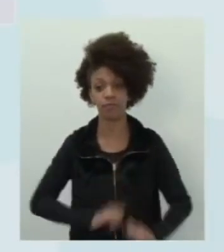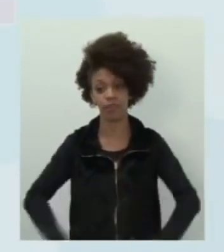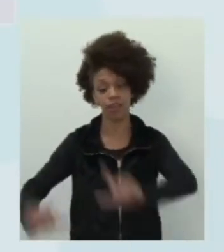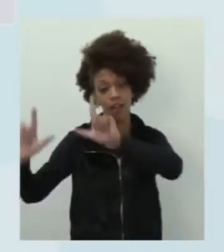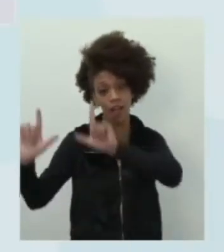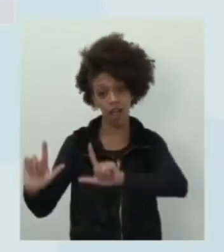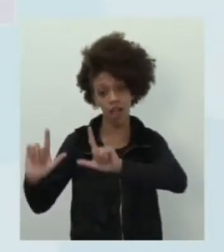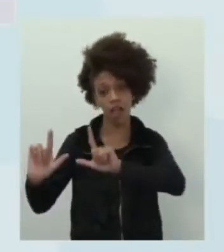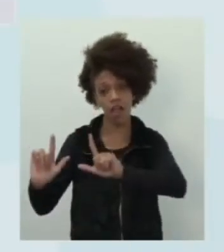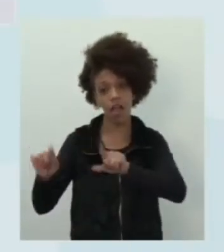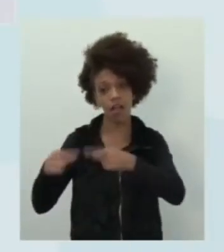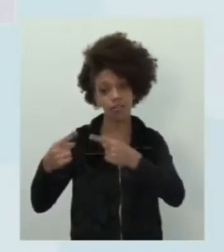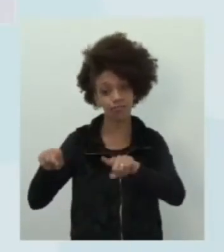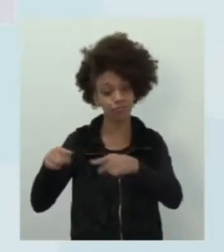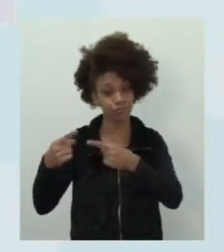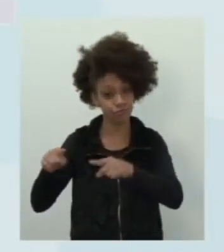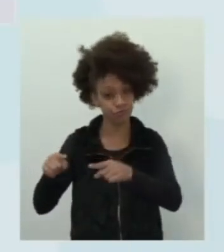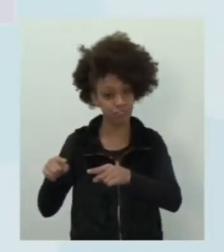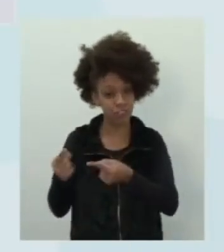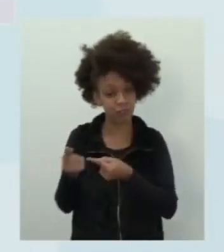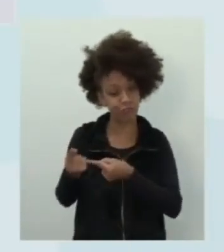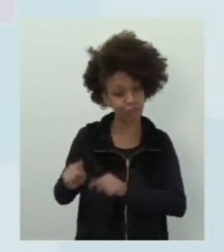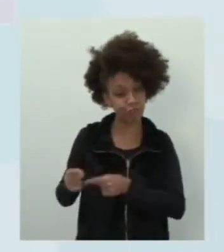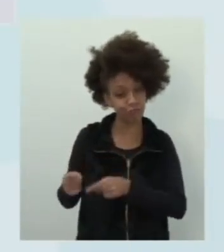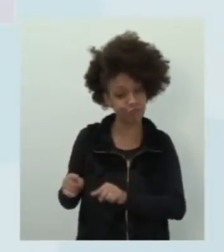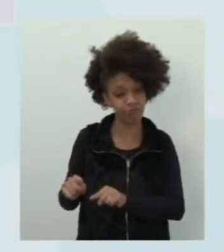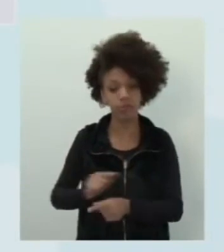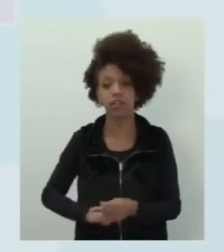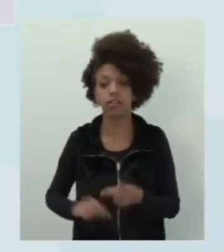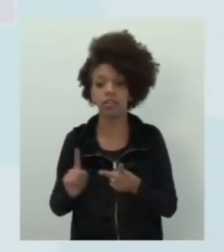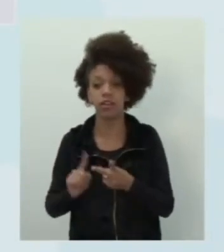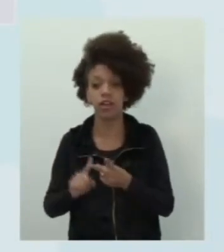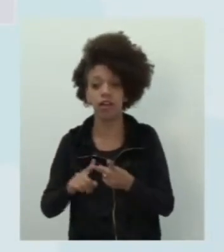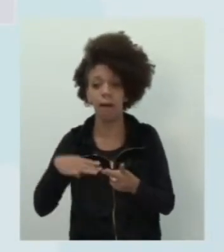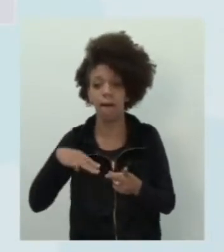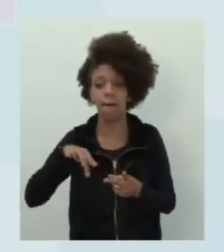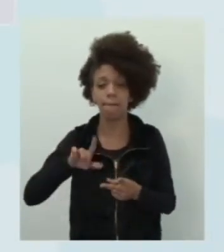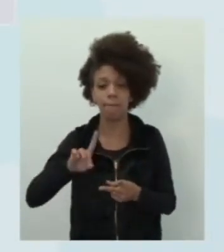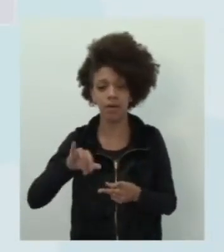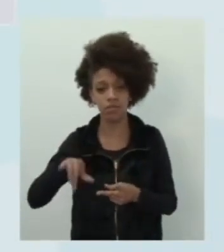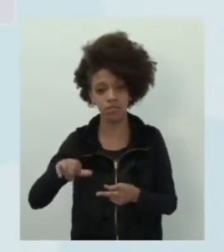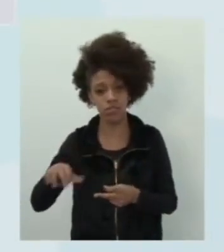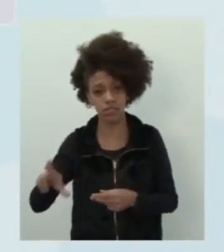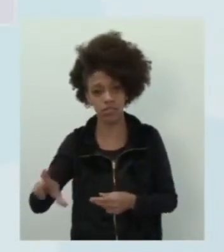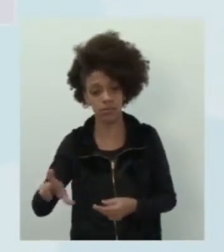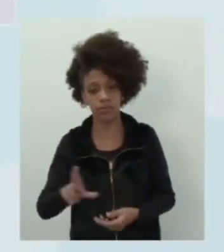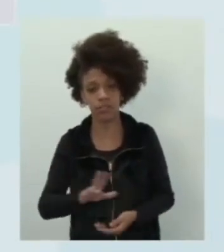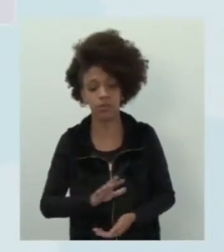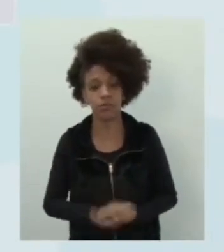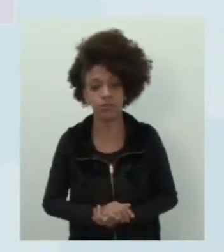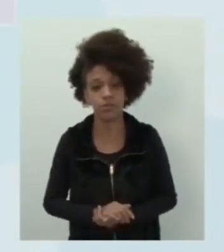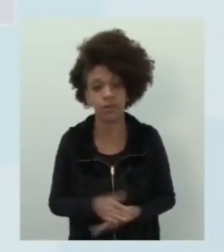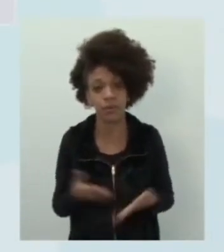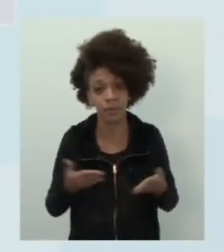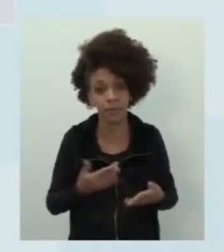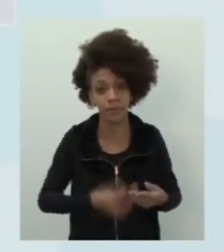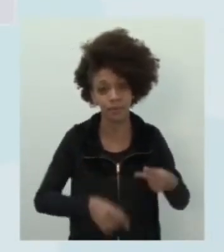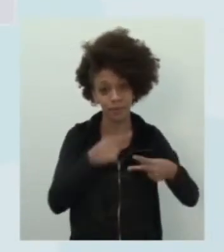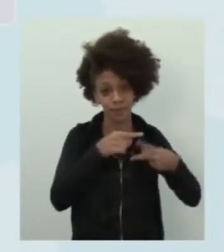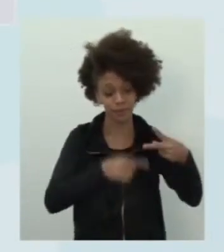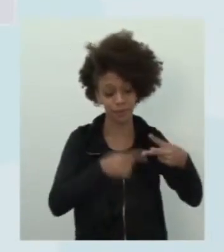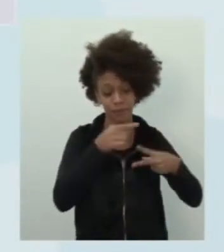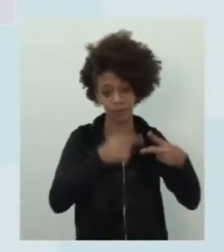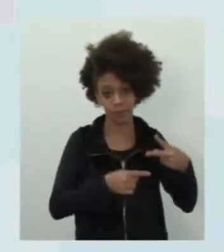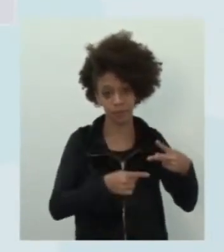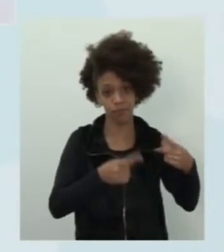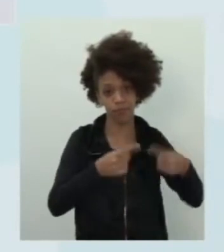cantigas satíricas, as cantigas de escárnio e as de maldizer. Hoje vamos falar das cantigas de amor e de amigo, ou seja,